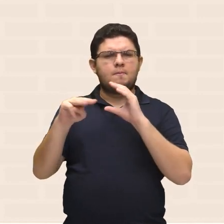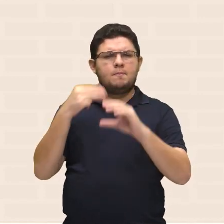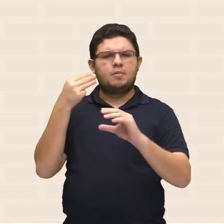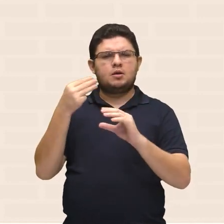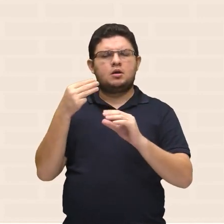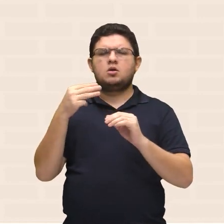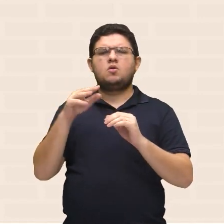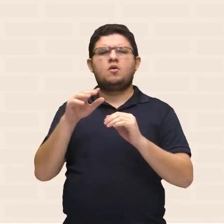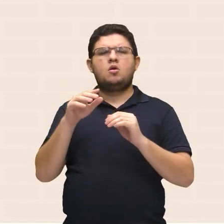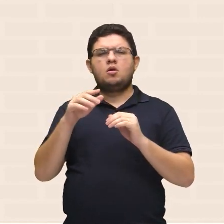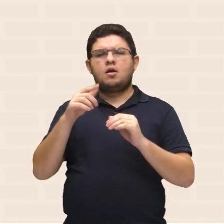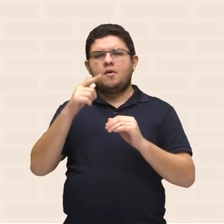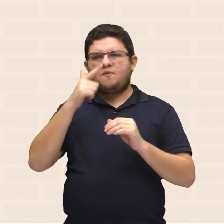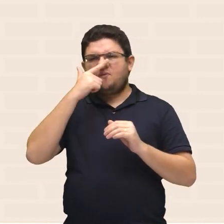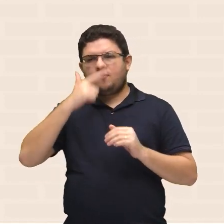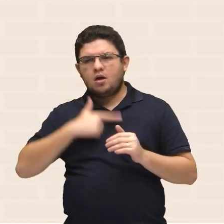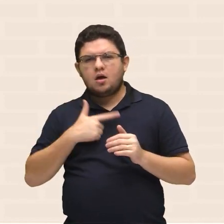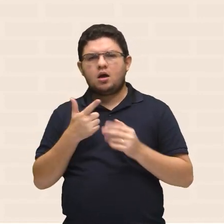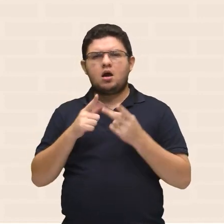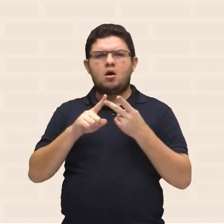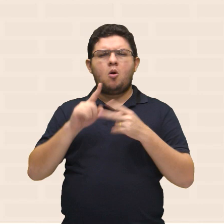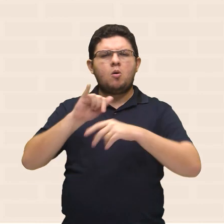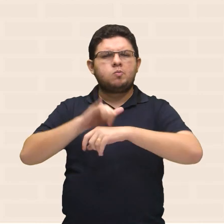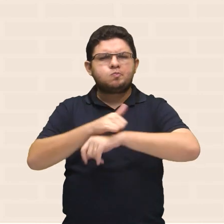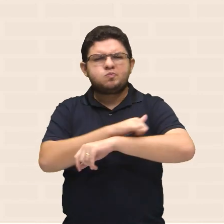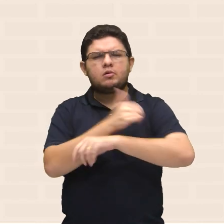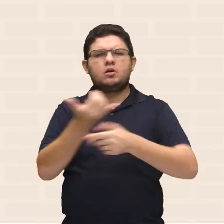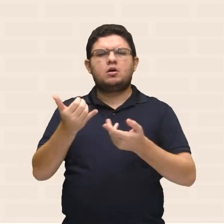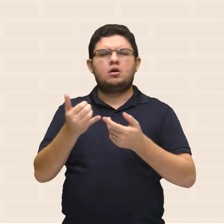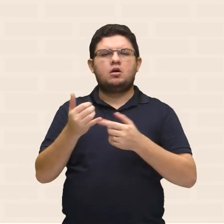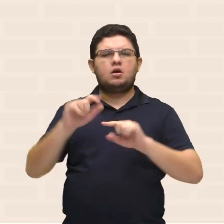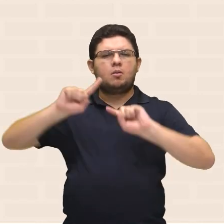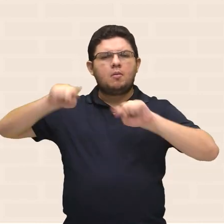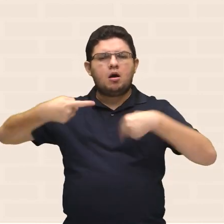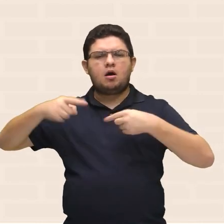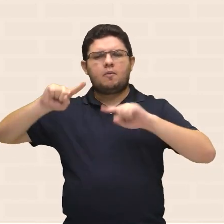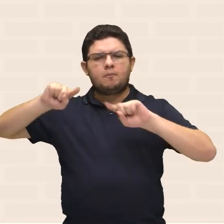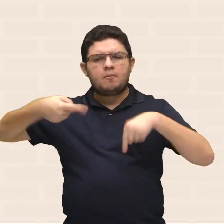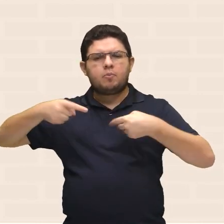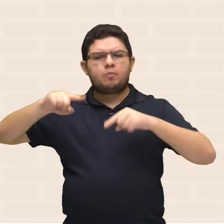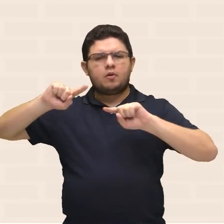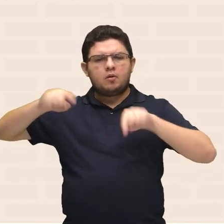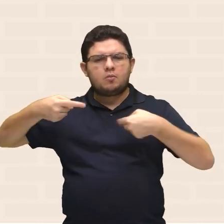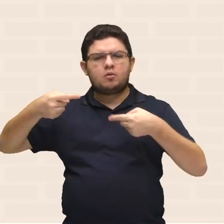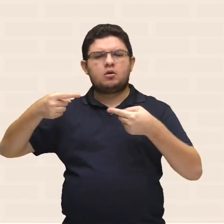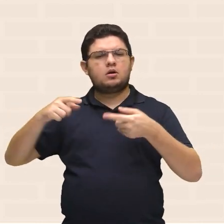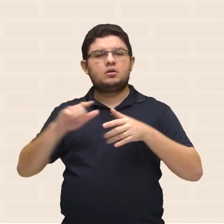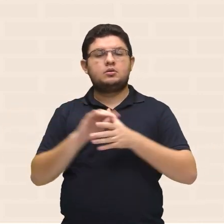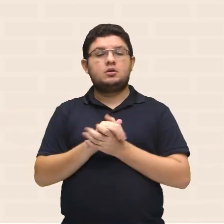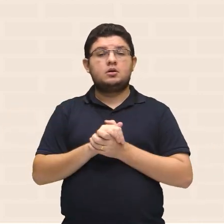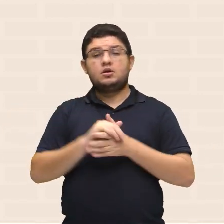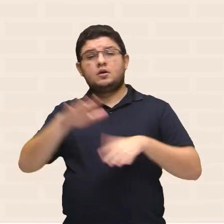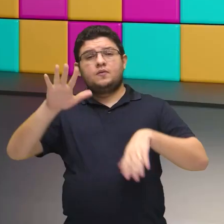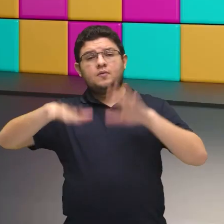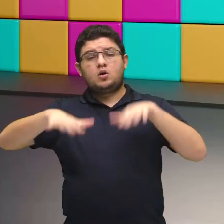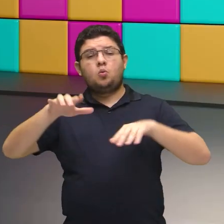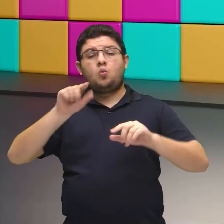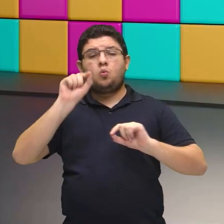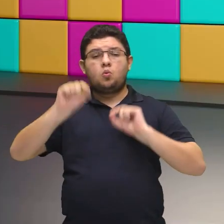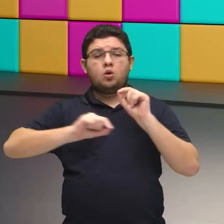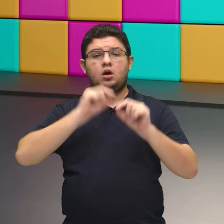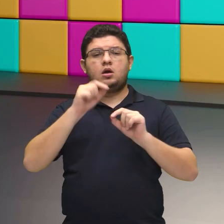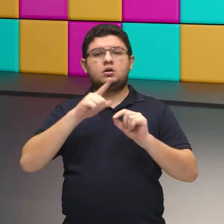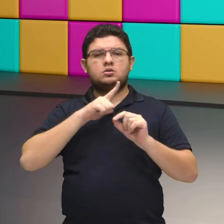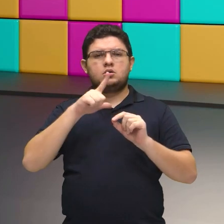feia, que é gordinha, né? Às vezes, podem gerar essas situações em que a